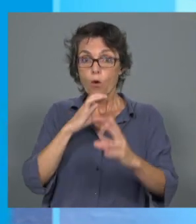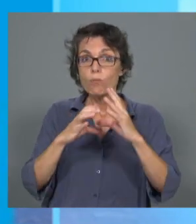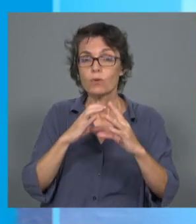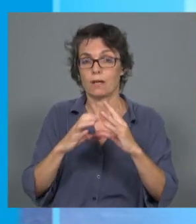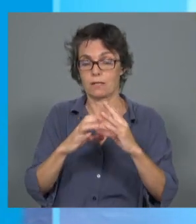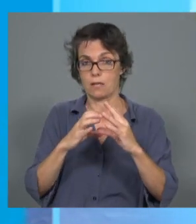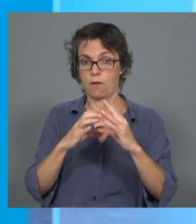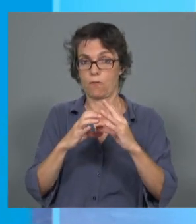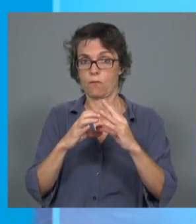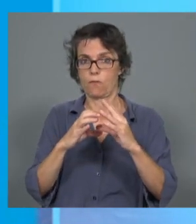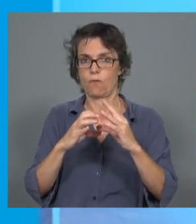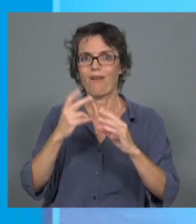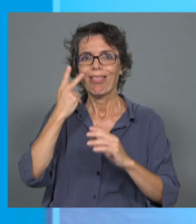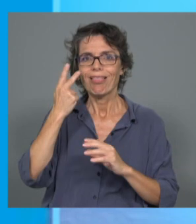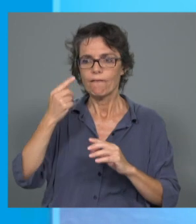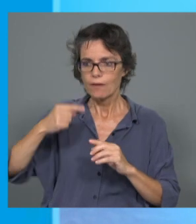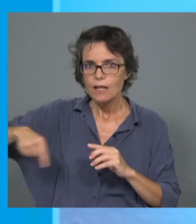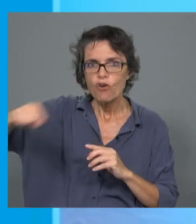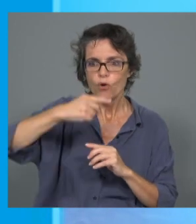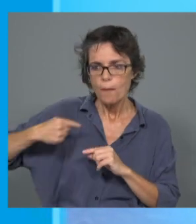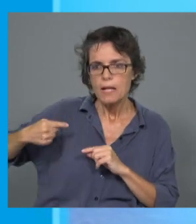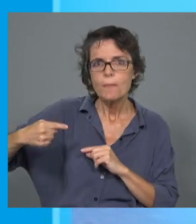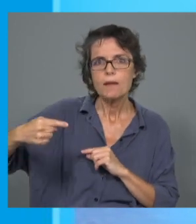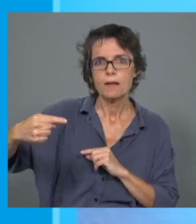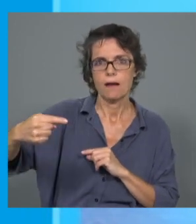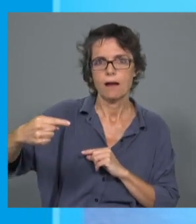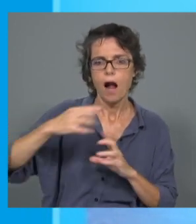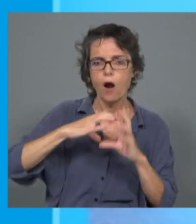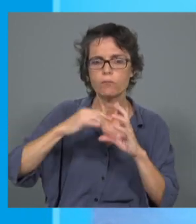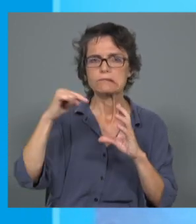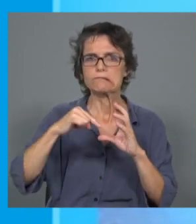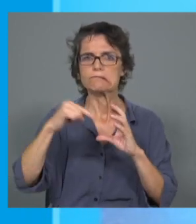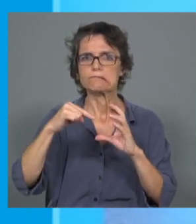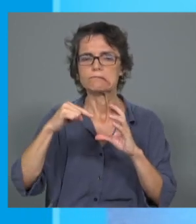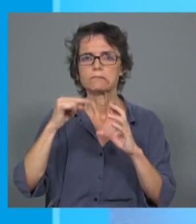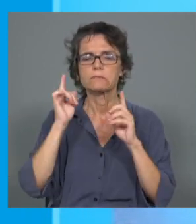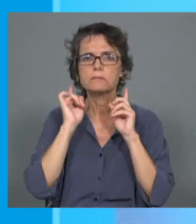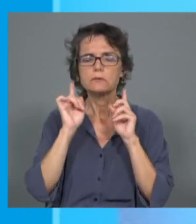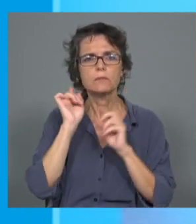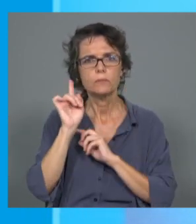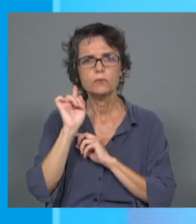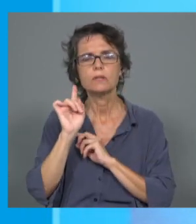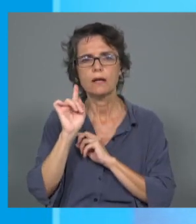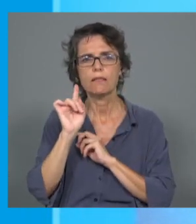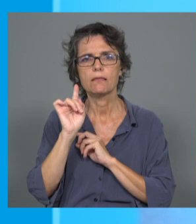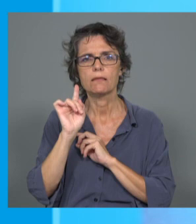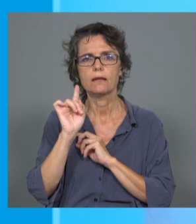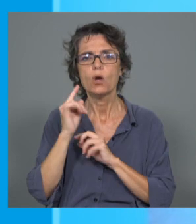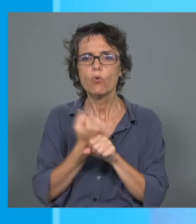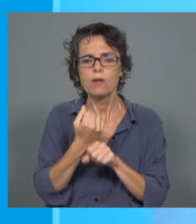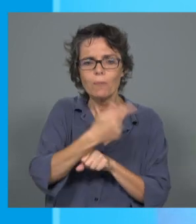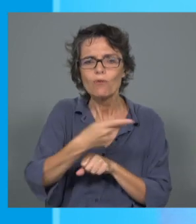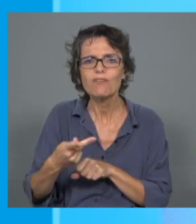dos indivíduos e das sociedades ser tão grande, faz com que uma entidade a